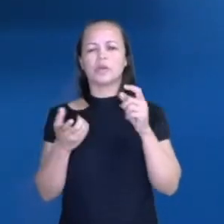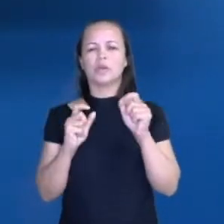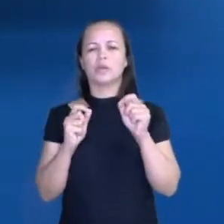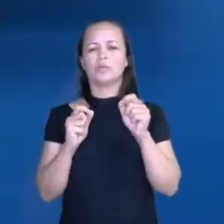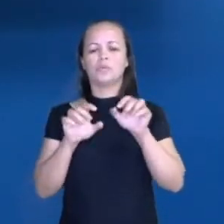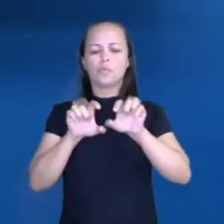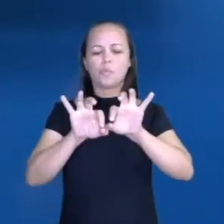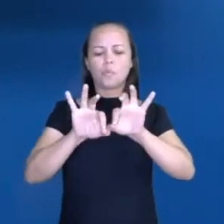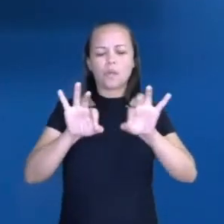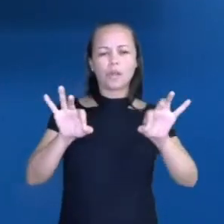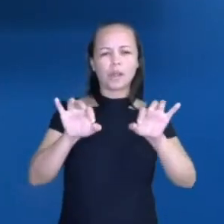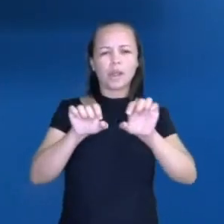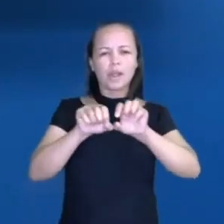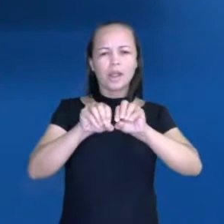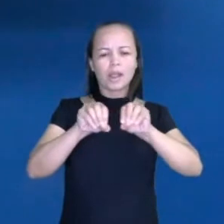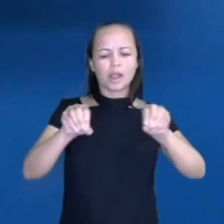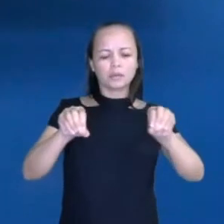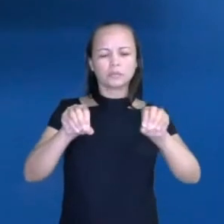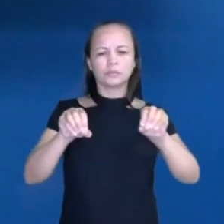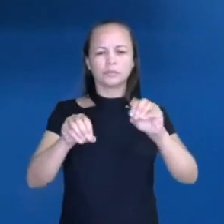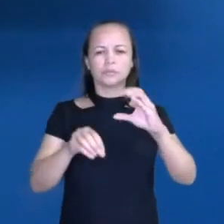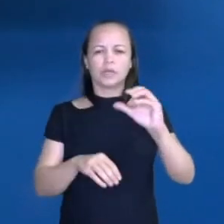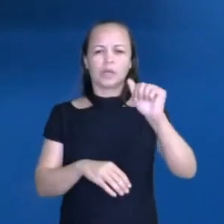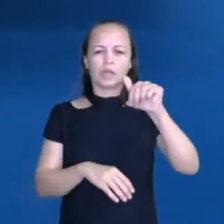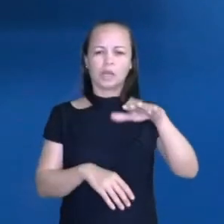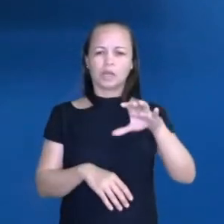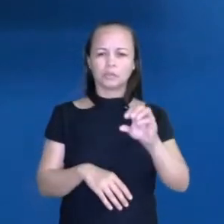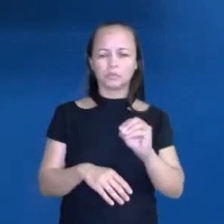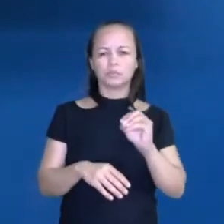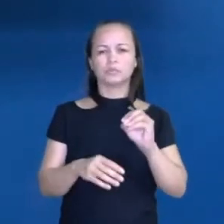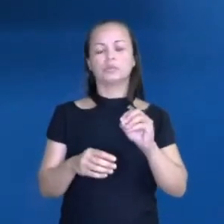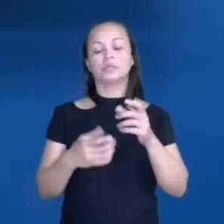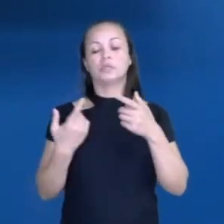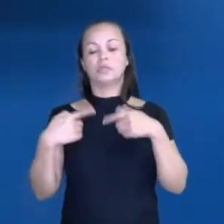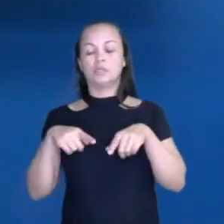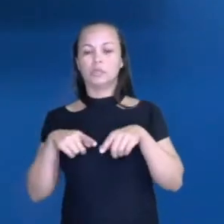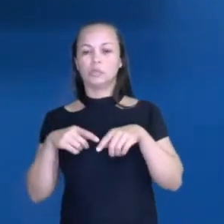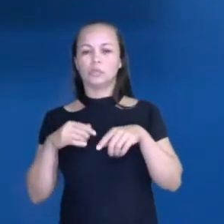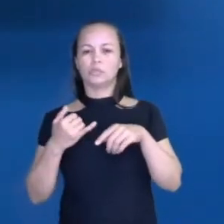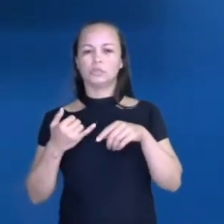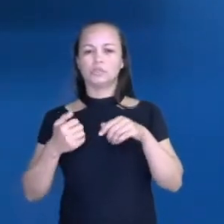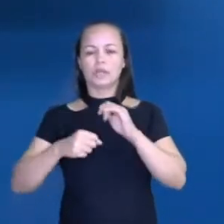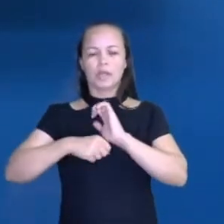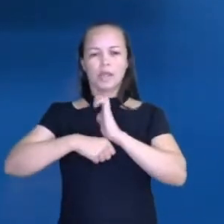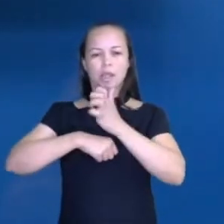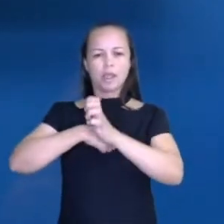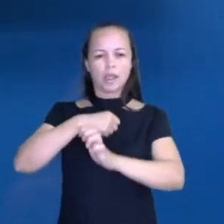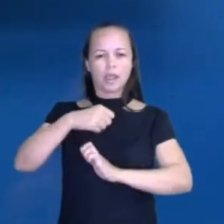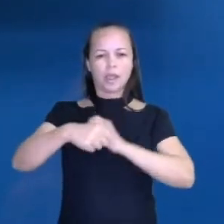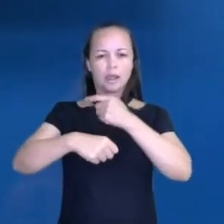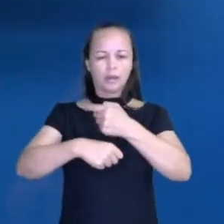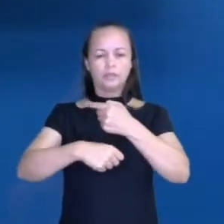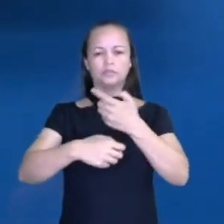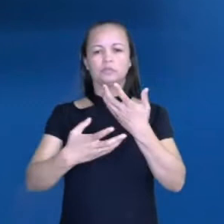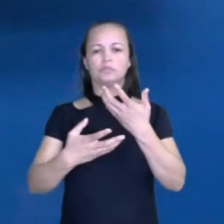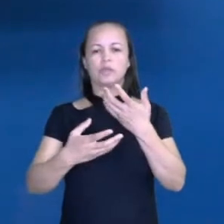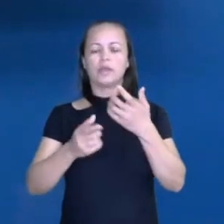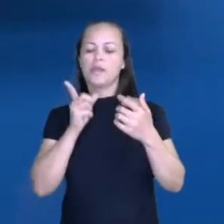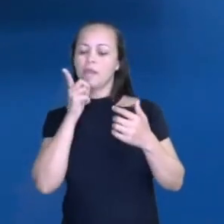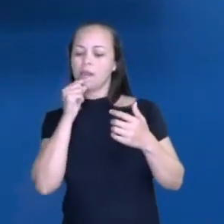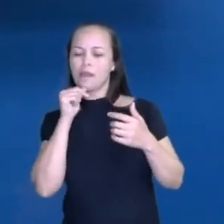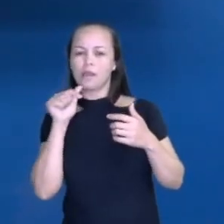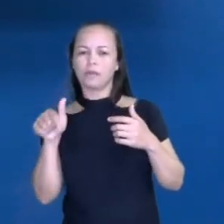tinhas o cara de água tá E os elétrons são Justamente a água então quando você abra a torneira